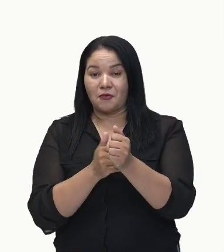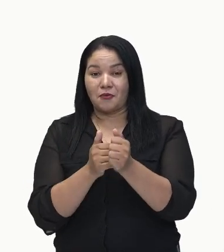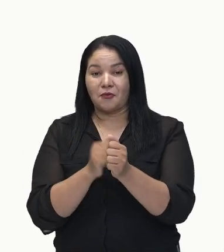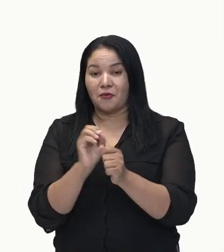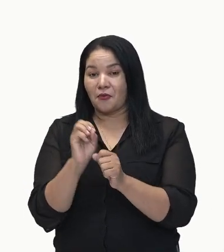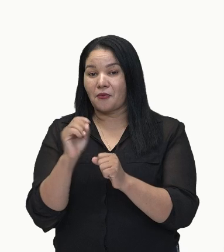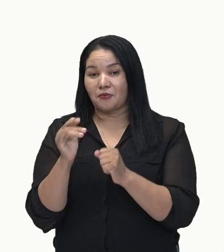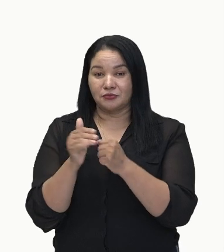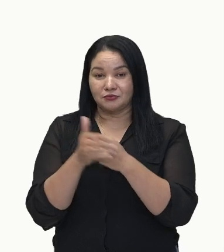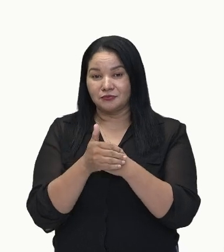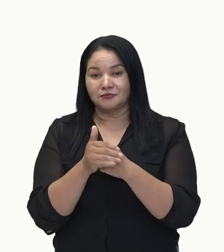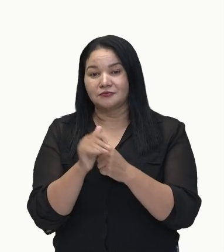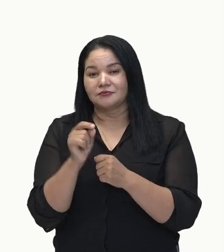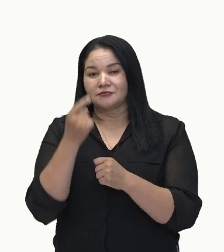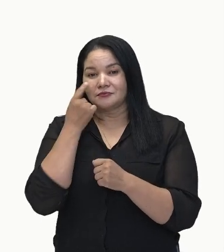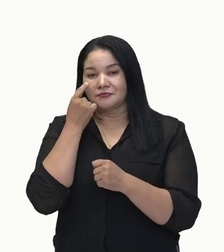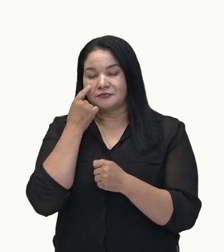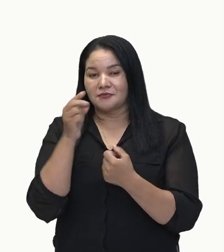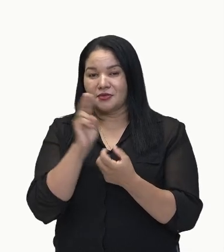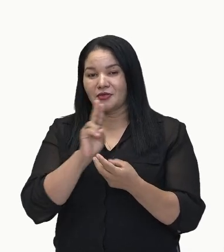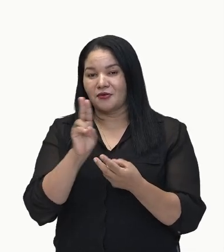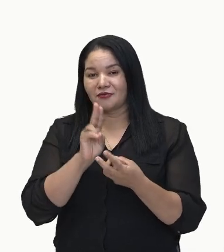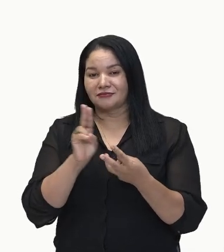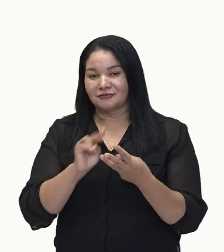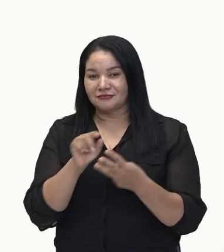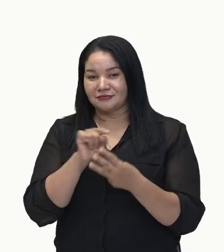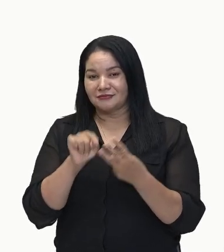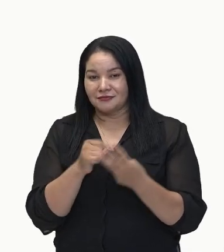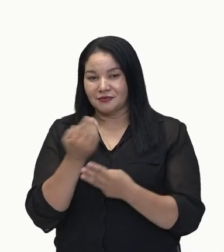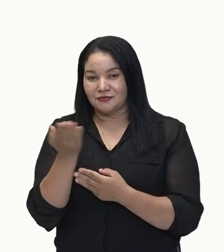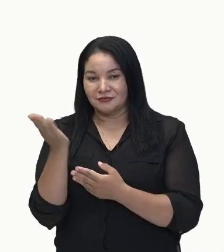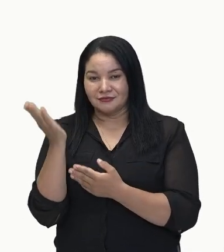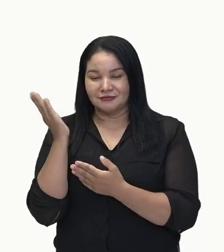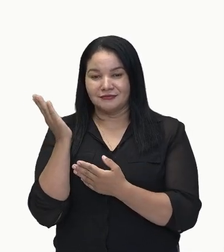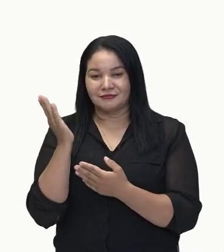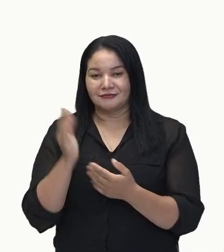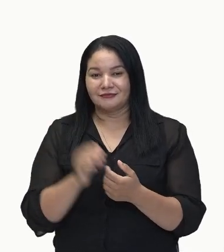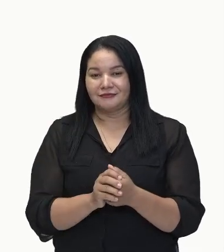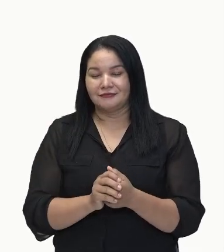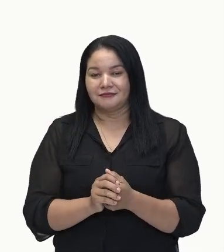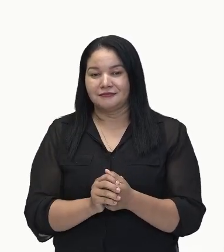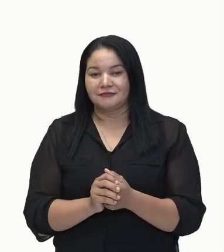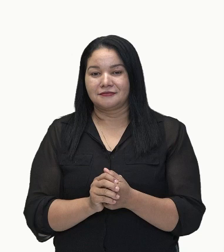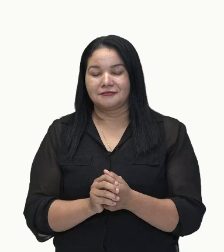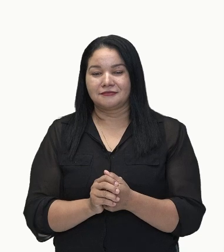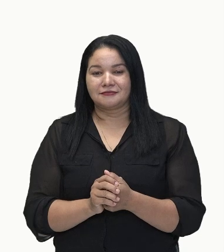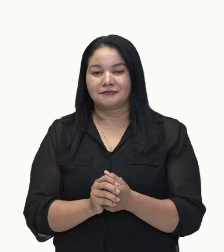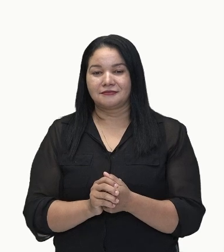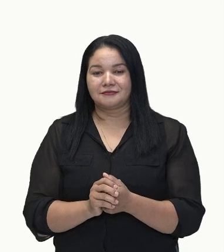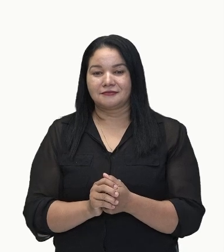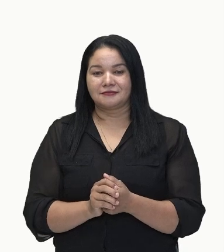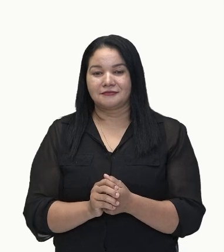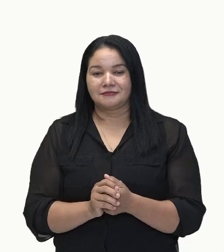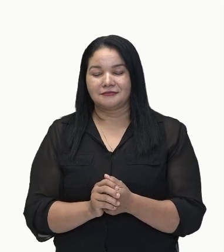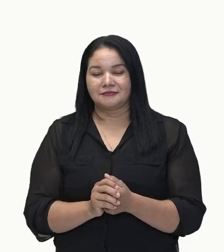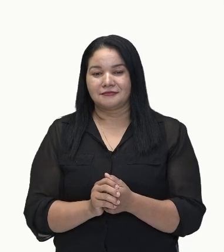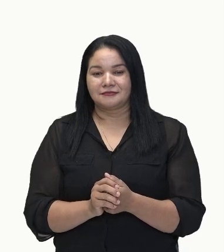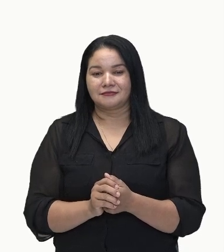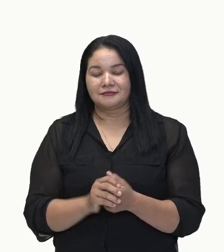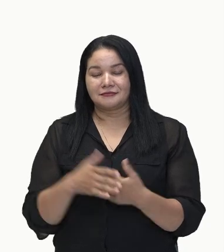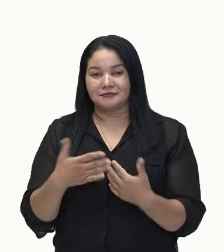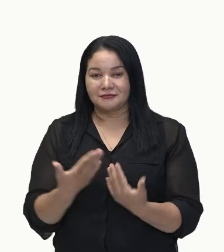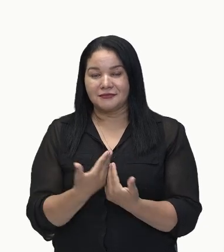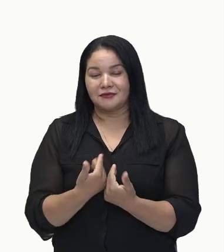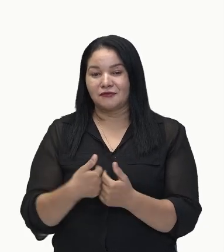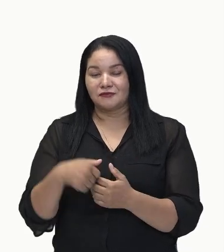desinencial, oculto. Qualquer um desses nomes aí você vai encontrar por aí, tá bom? Então, sujeito